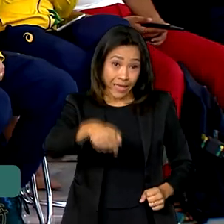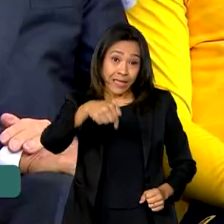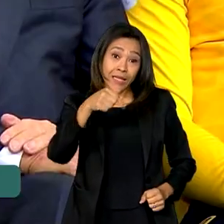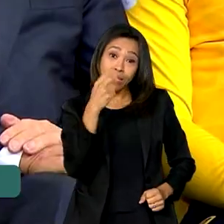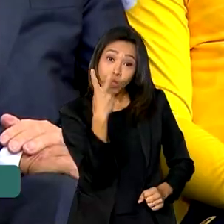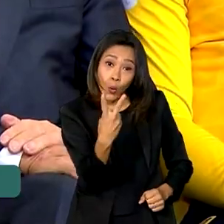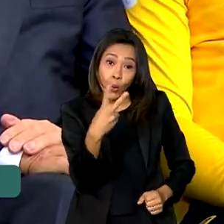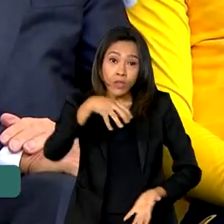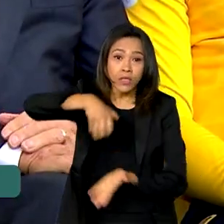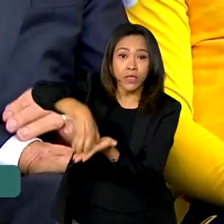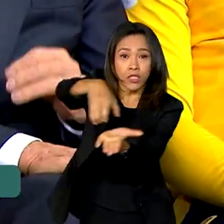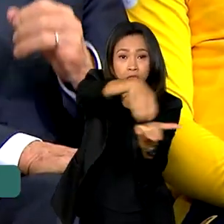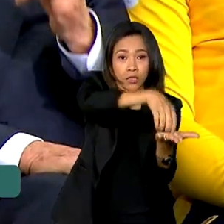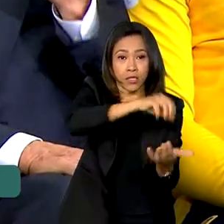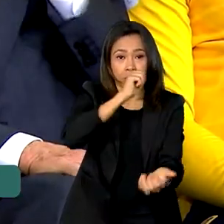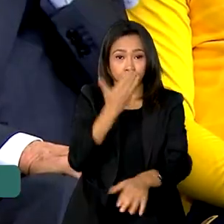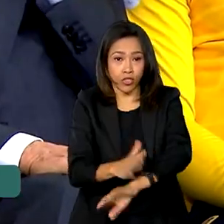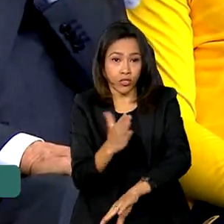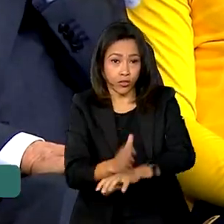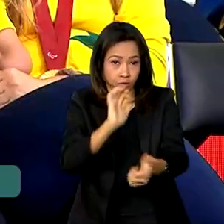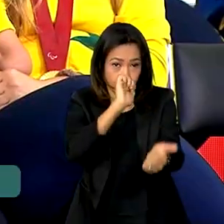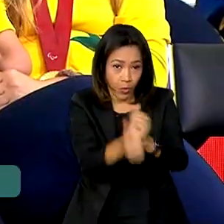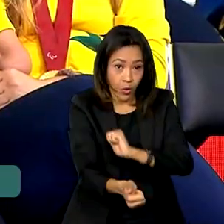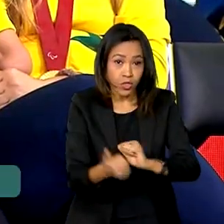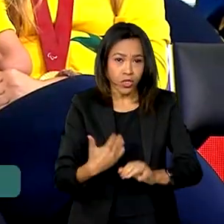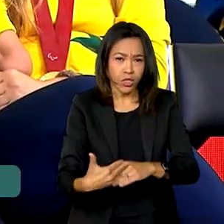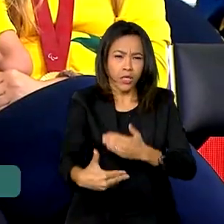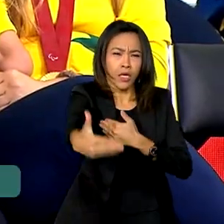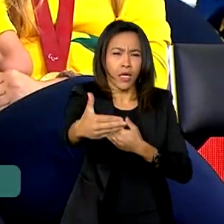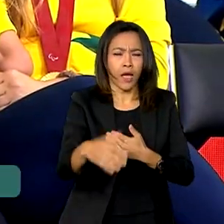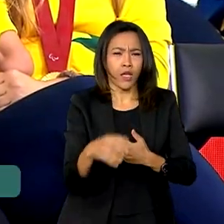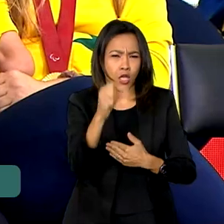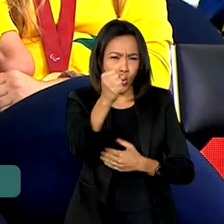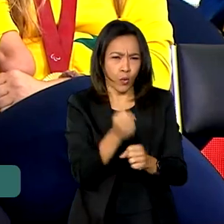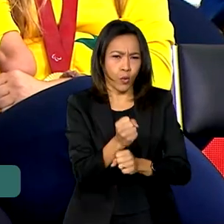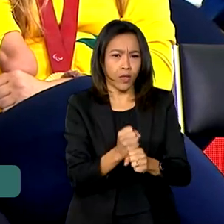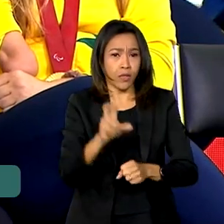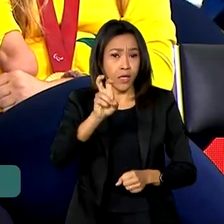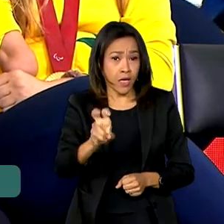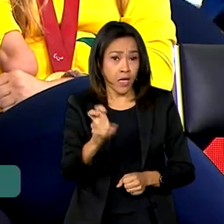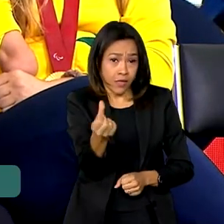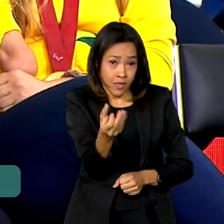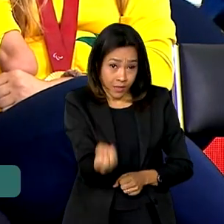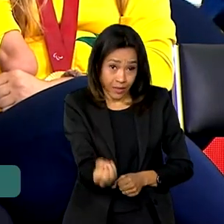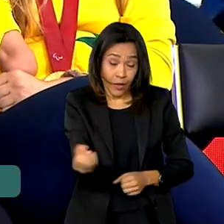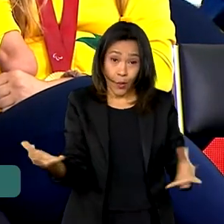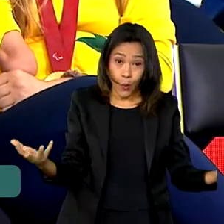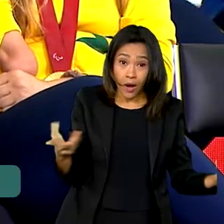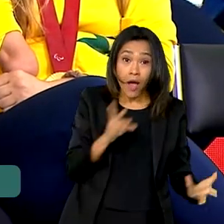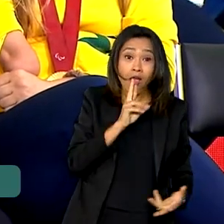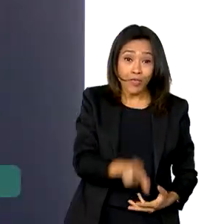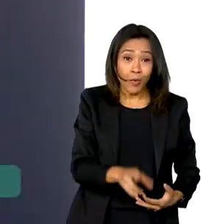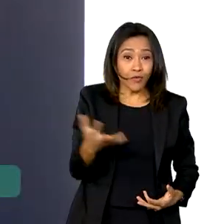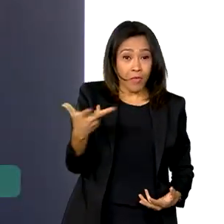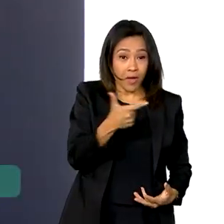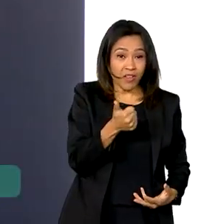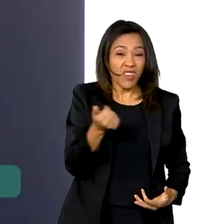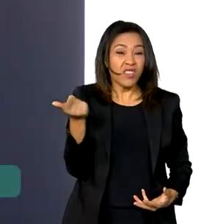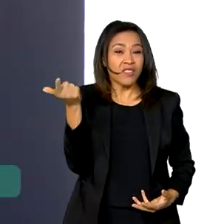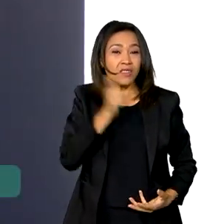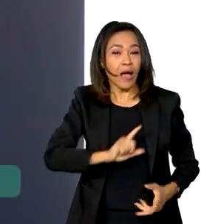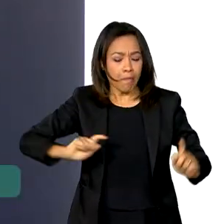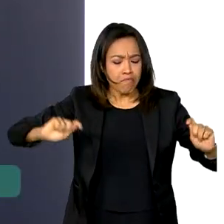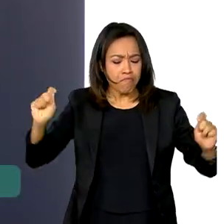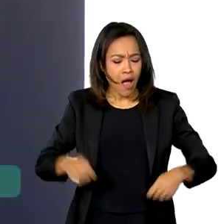inteiro, e a nossa expectativa é de criar nos próximos 8 anos 560. O resultado foi maravilhoso, mas eu sei que a gente pode muito mais. E